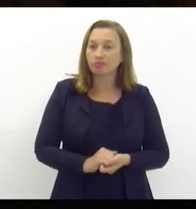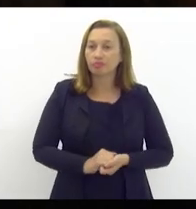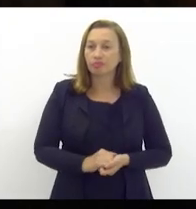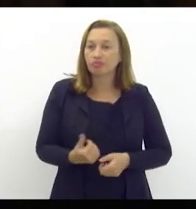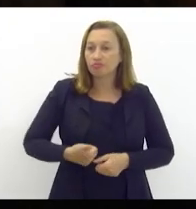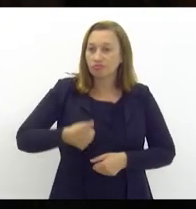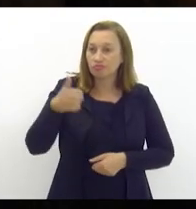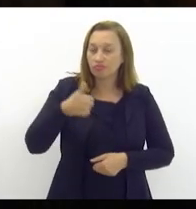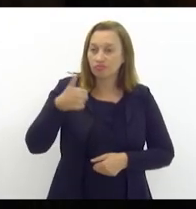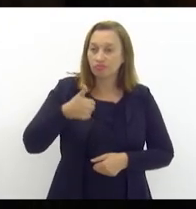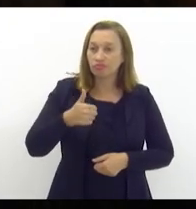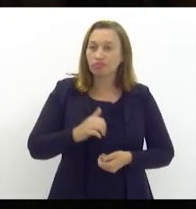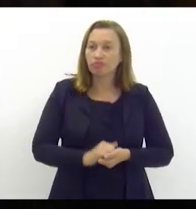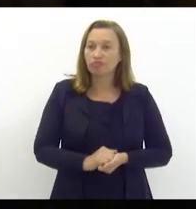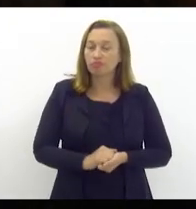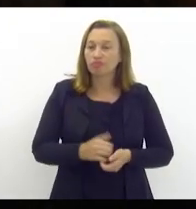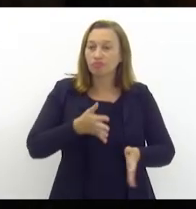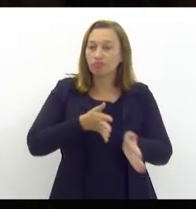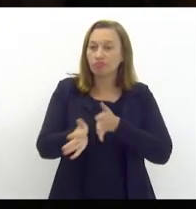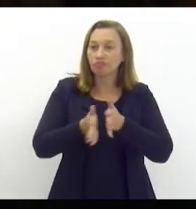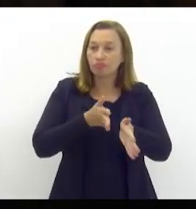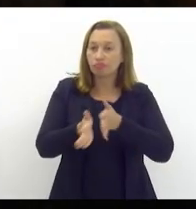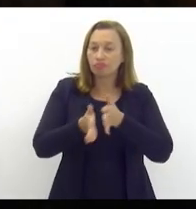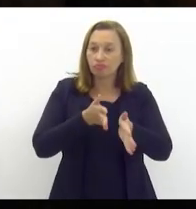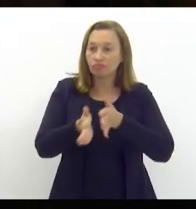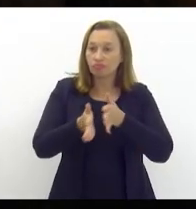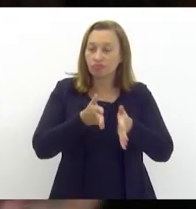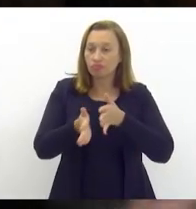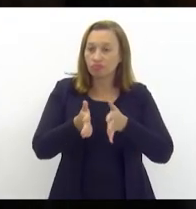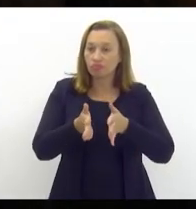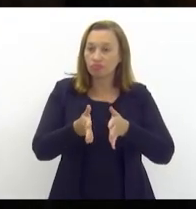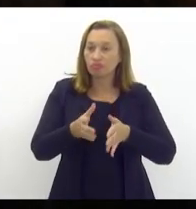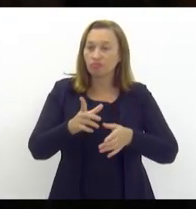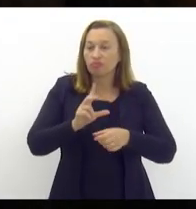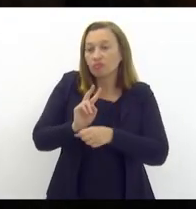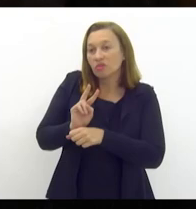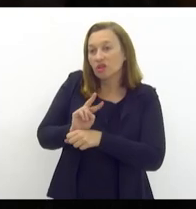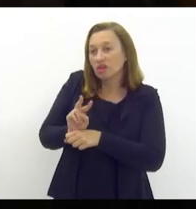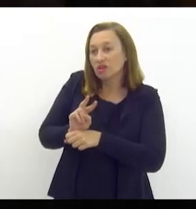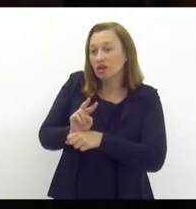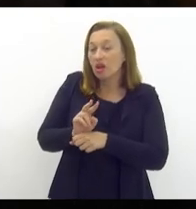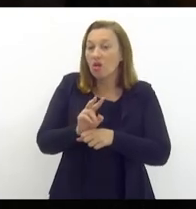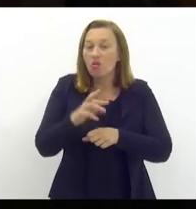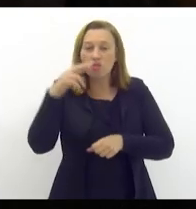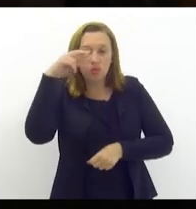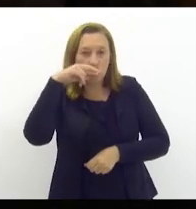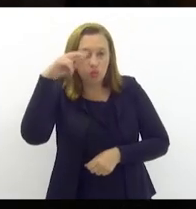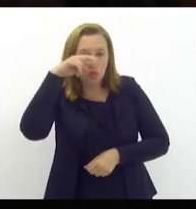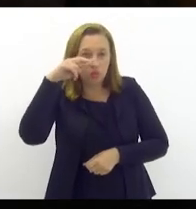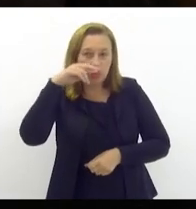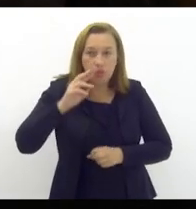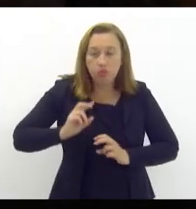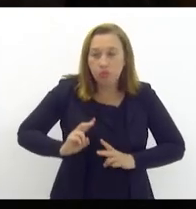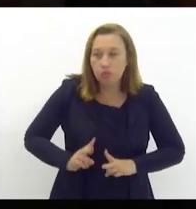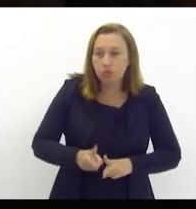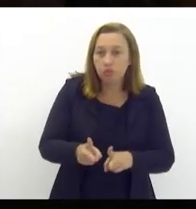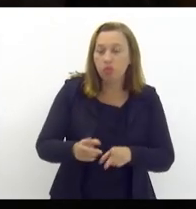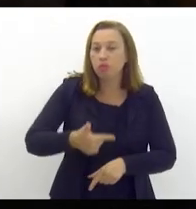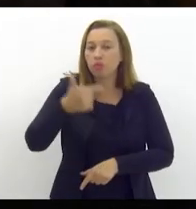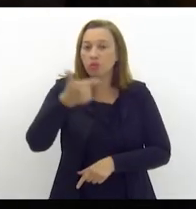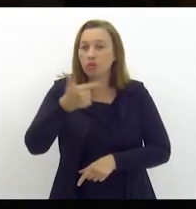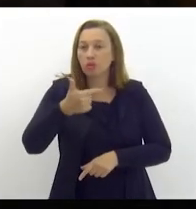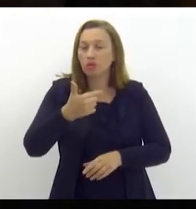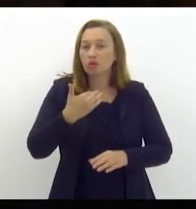1. O acesso nos casos em que há investigações em andamento. 2. O